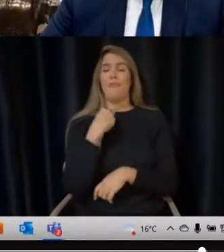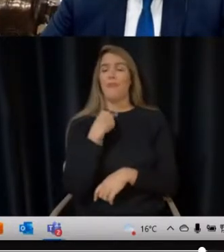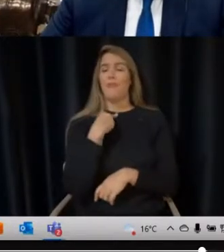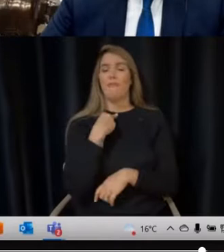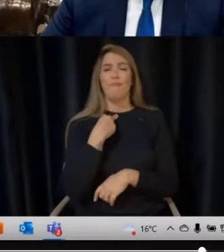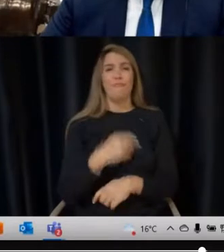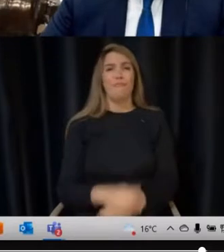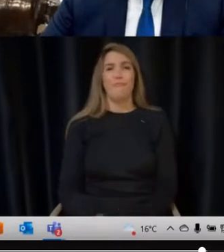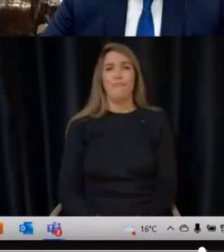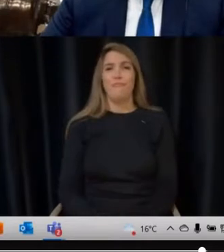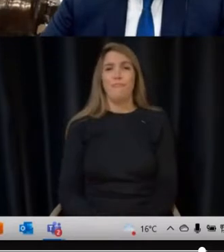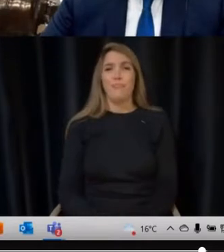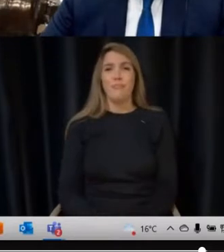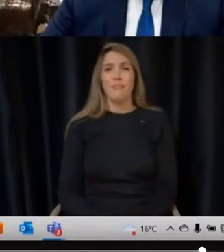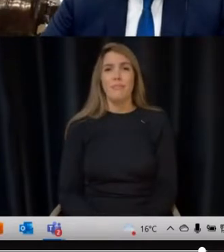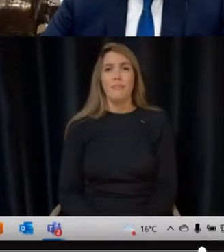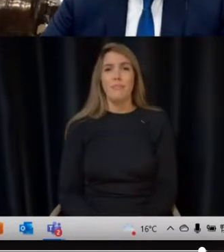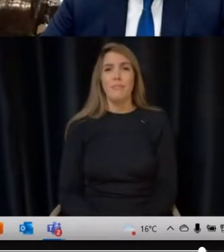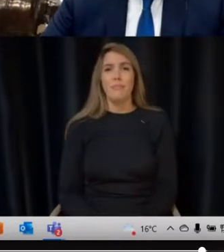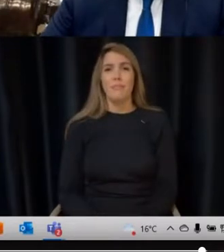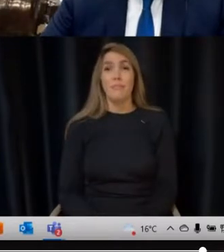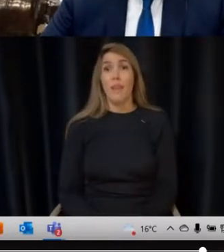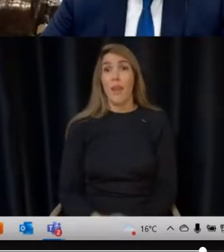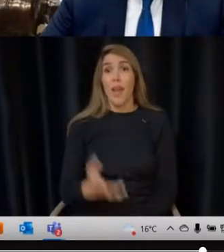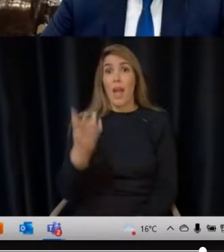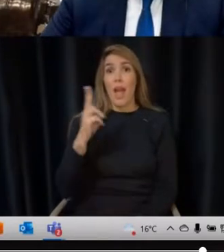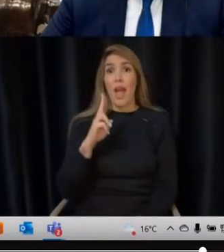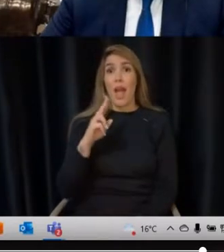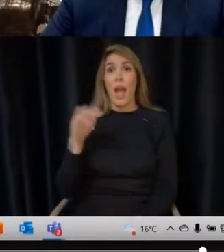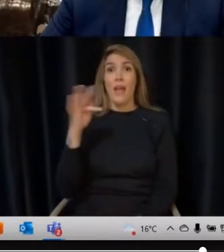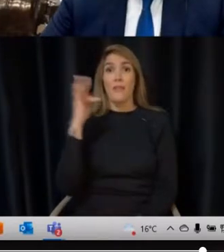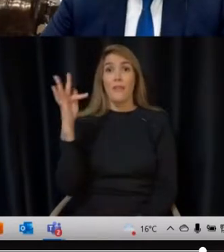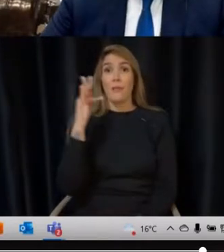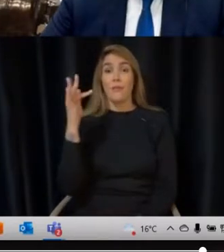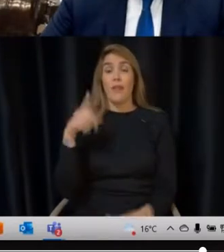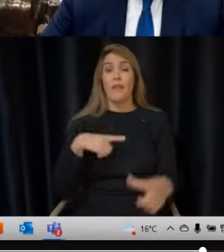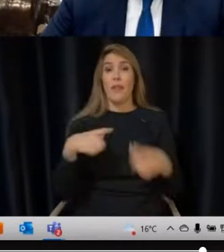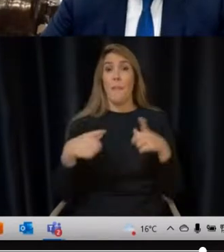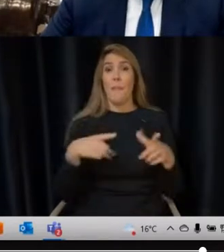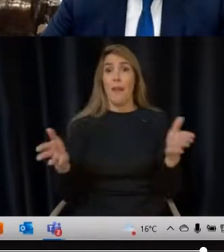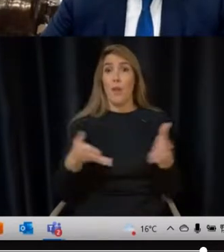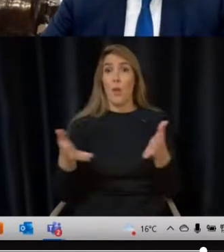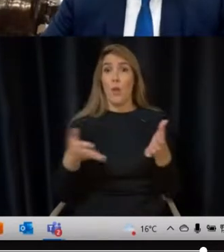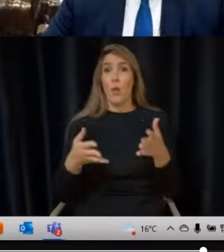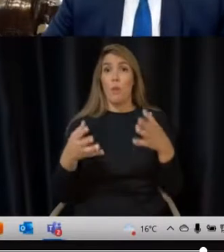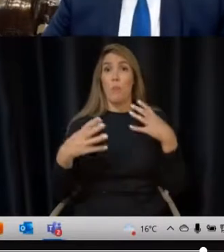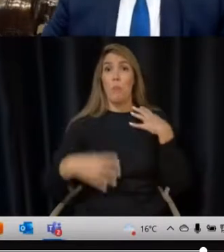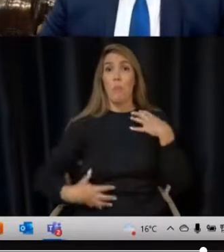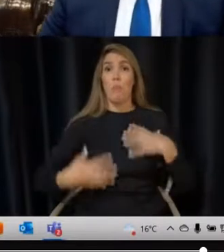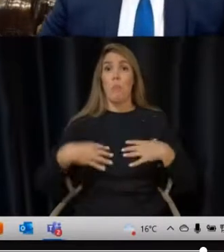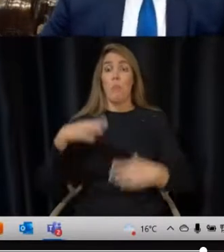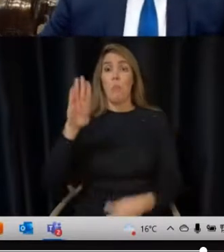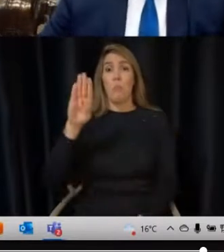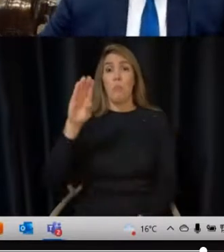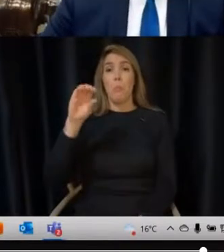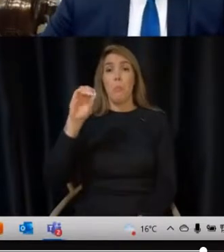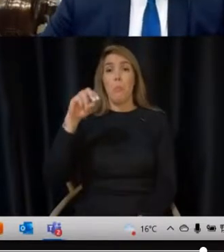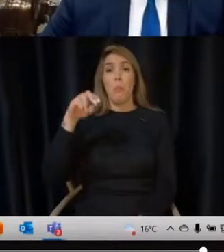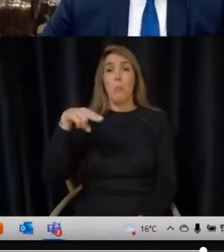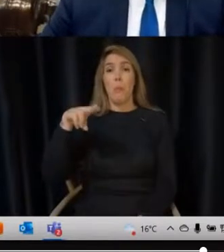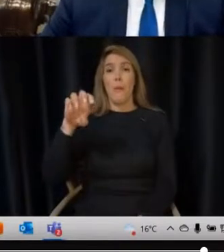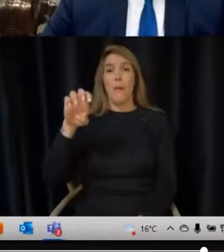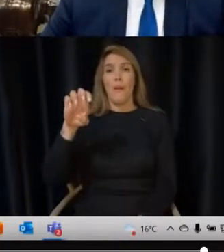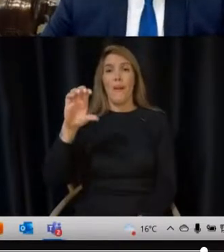vocês verem as universidades, eles trabalham hoje em dia com os bonecos, que só falta andar, comem, choram,